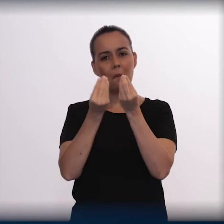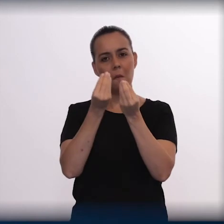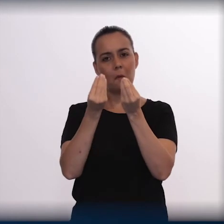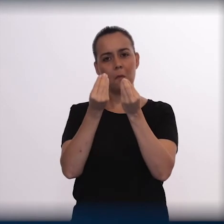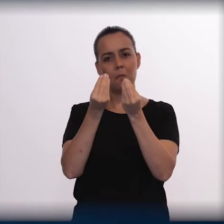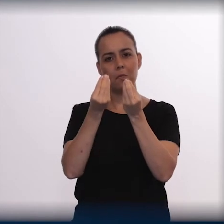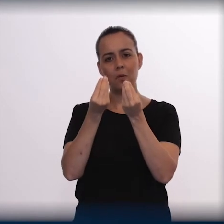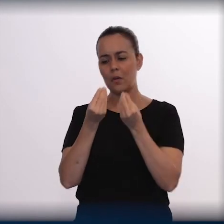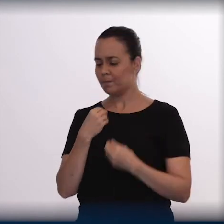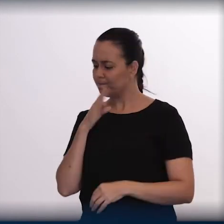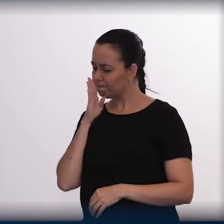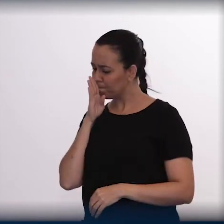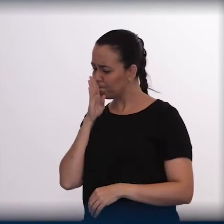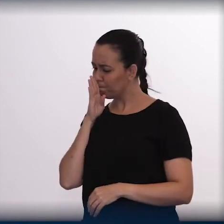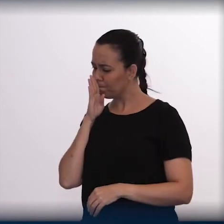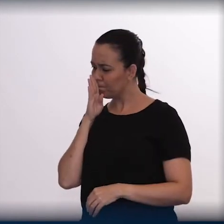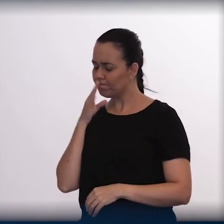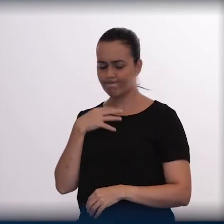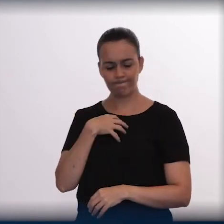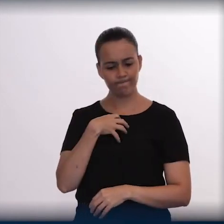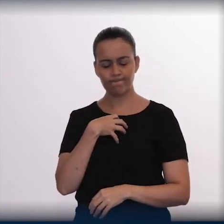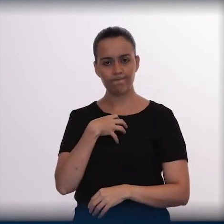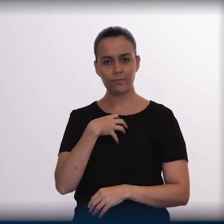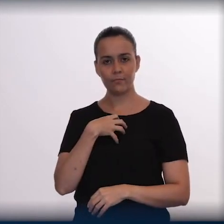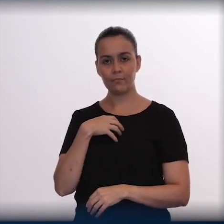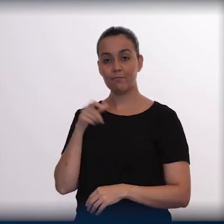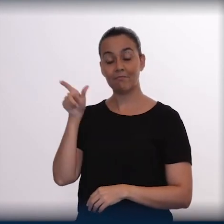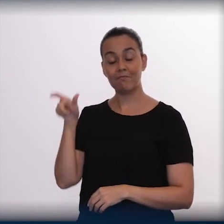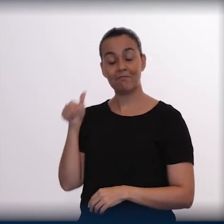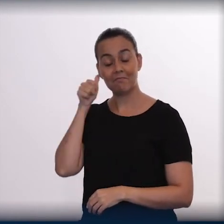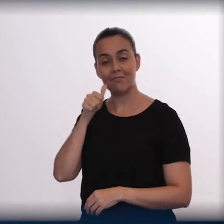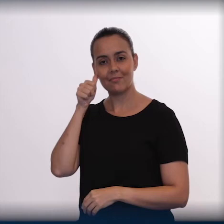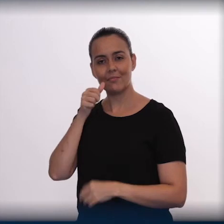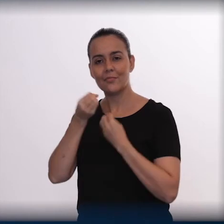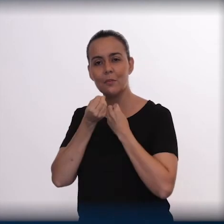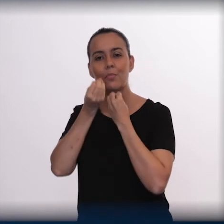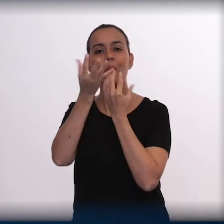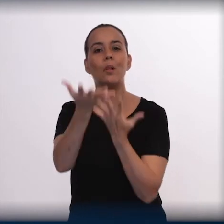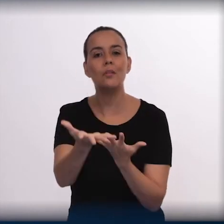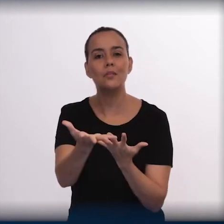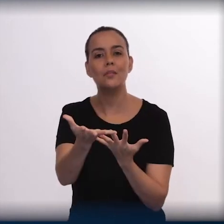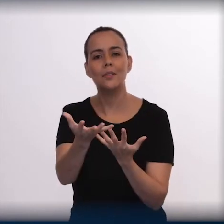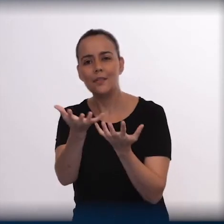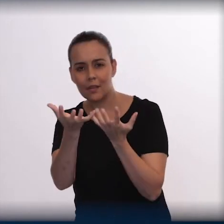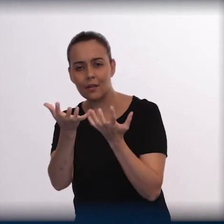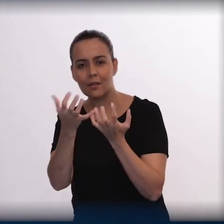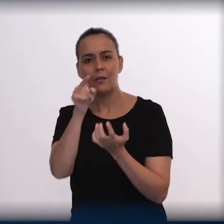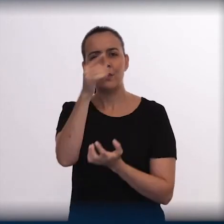a gente se relaciona com isso. É isso que ela convoca, e eu acho que é disso que a gente,